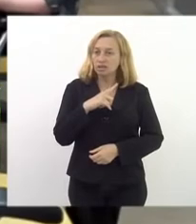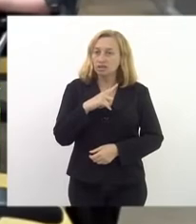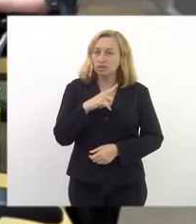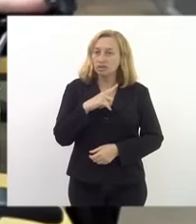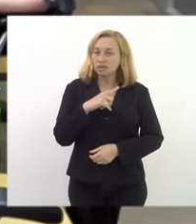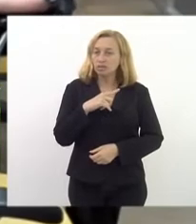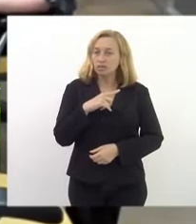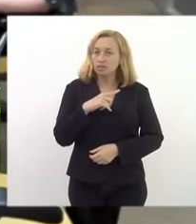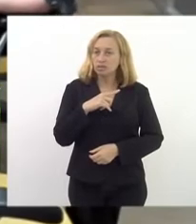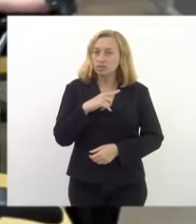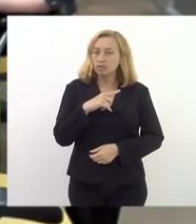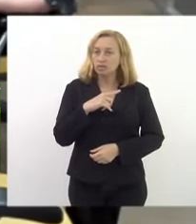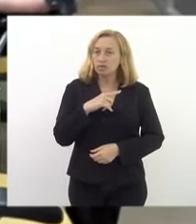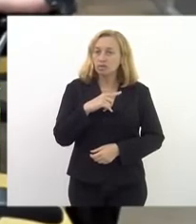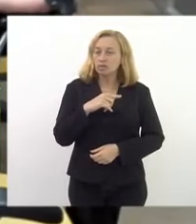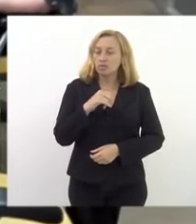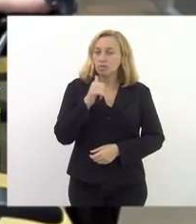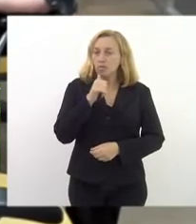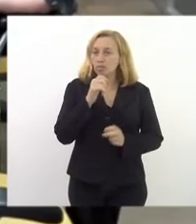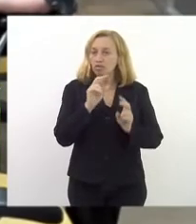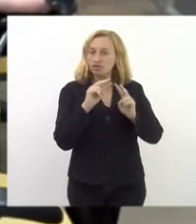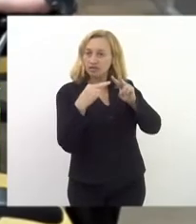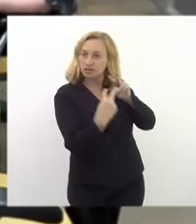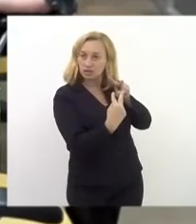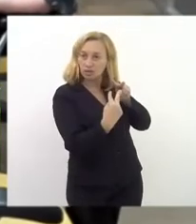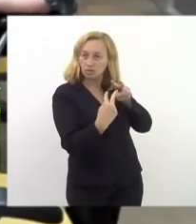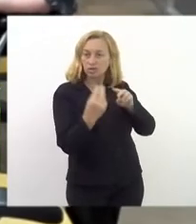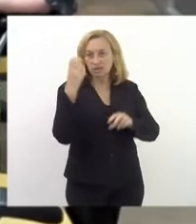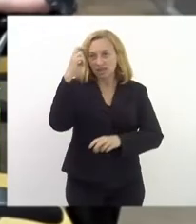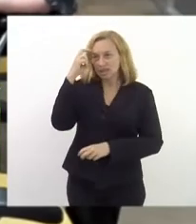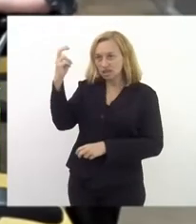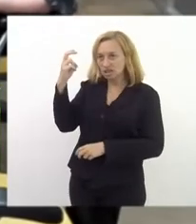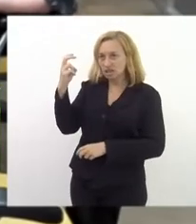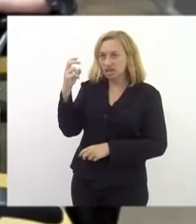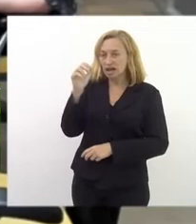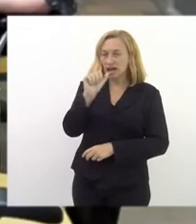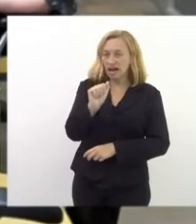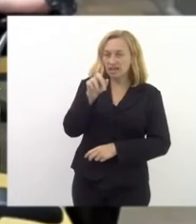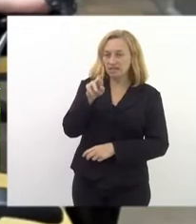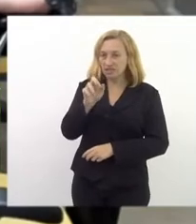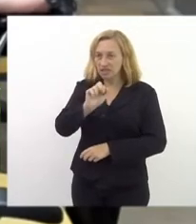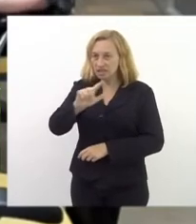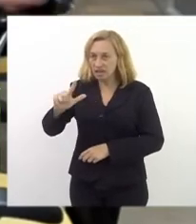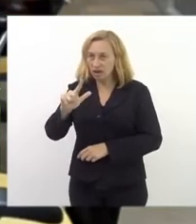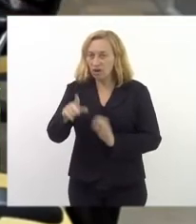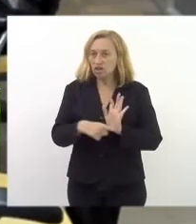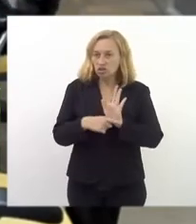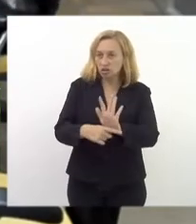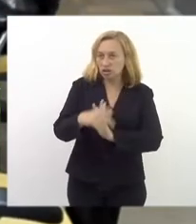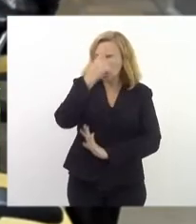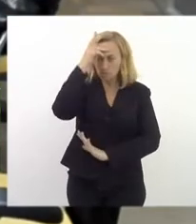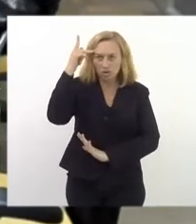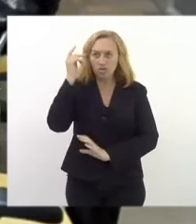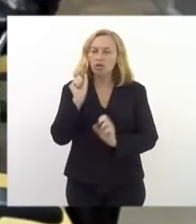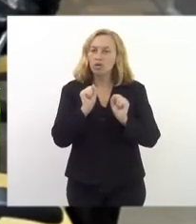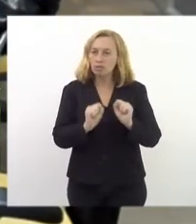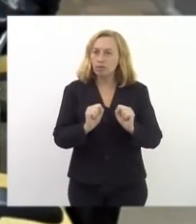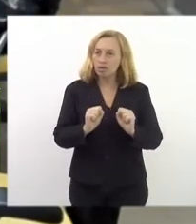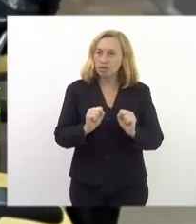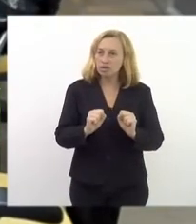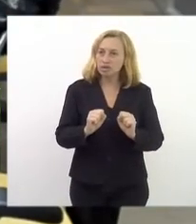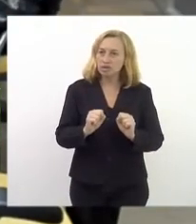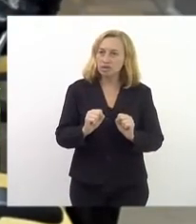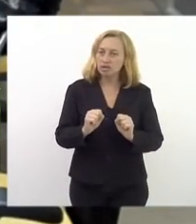virtual e inteligência artificial que vai facilitando para que as pessoas possam ser induzidas